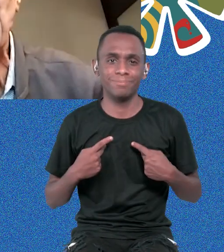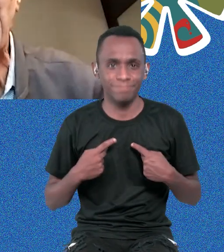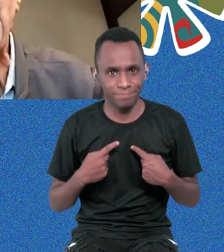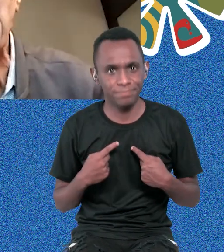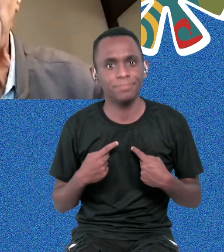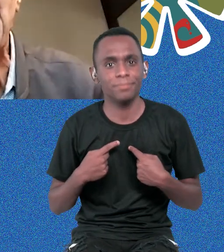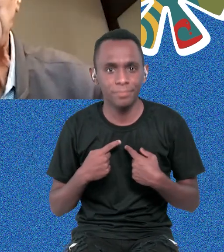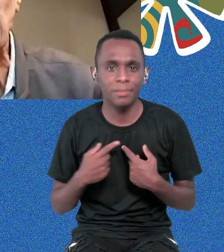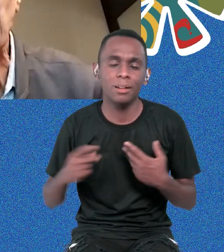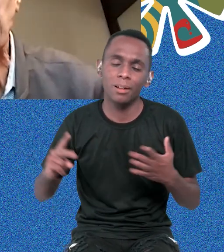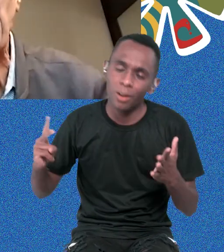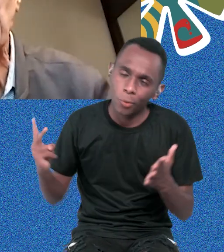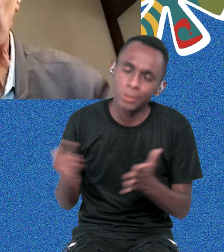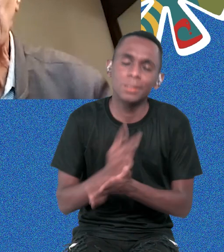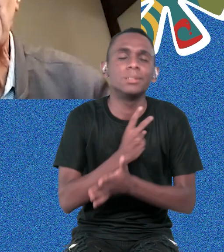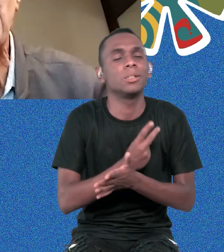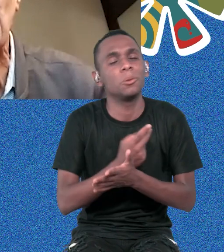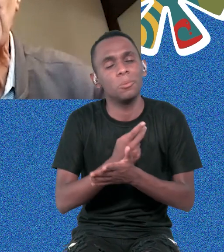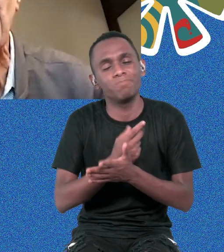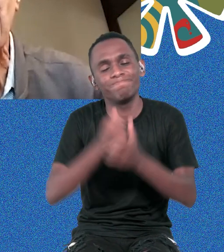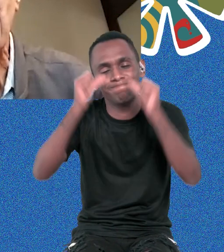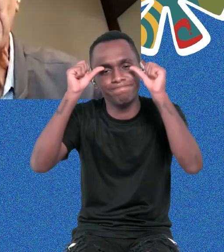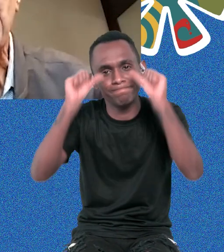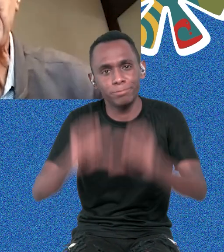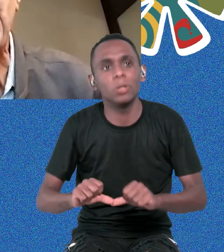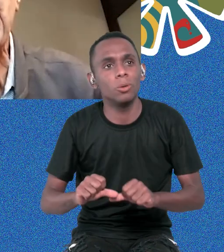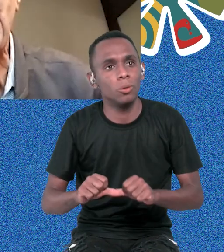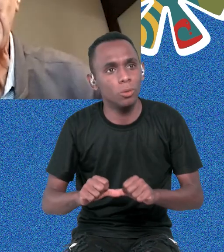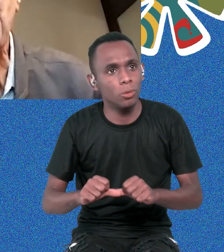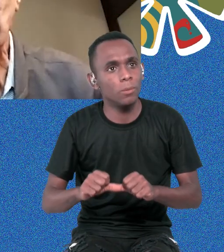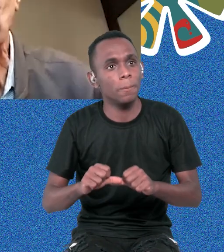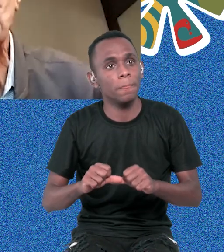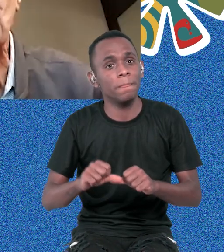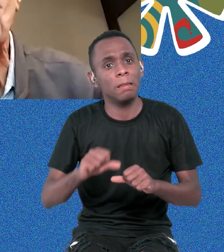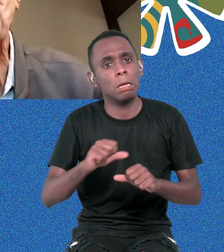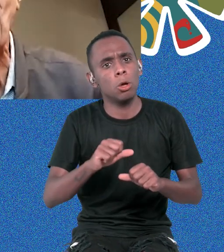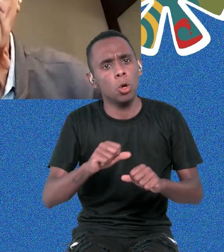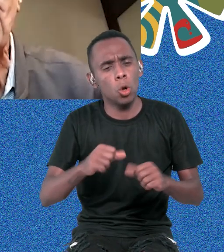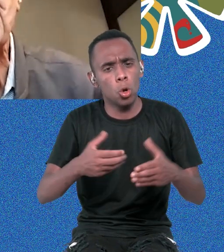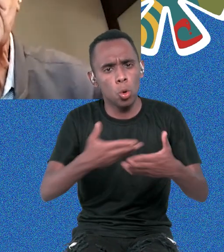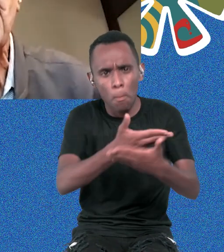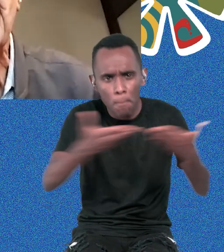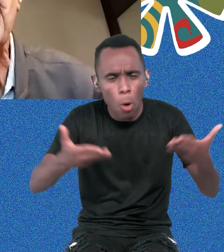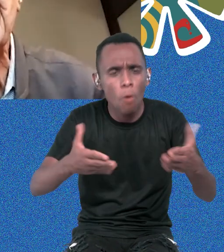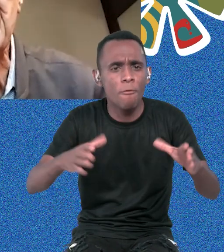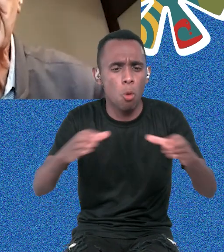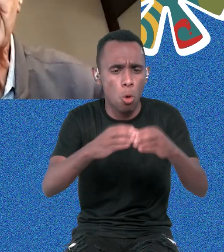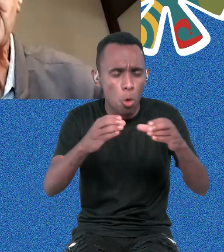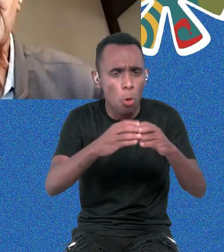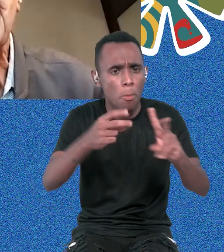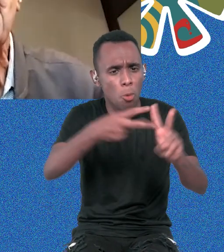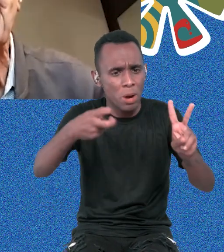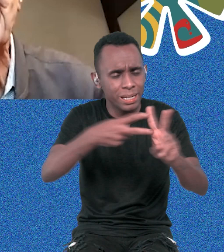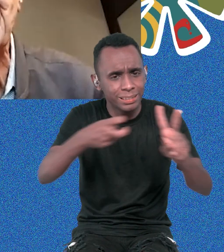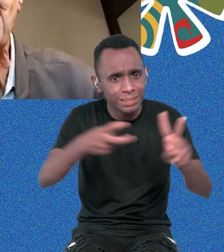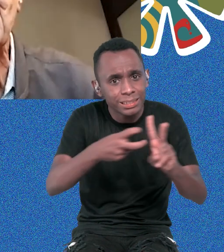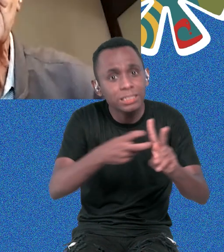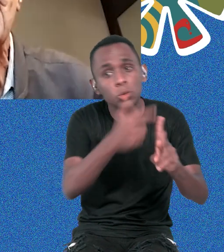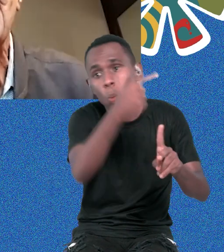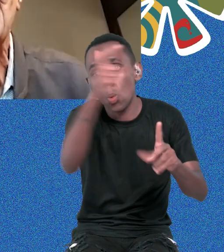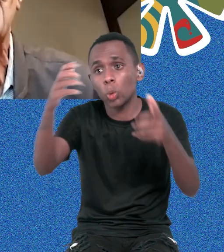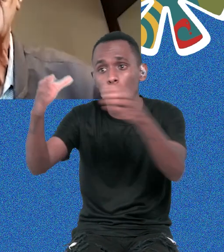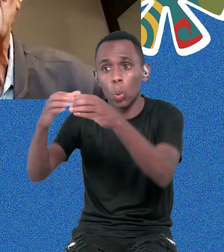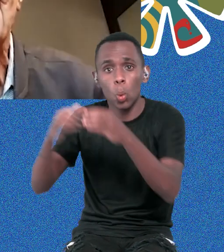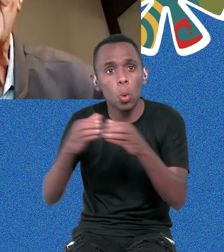aconteceu algo terrível para toda a nossa história. Decretar os outros povos indígenas,